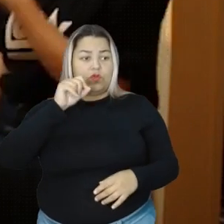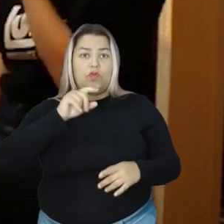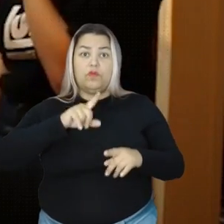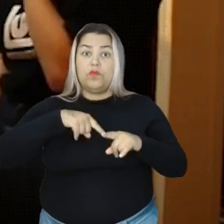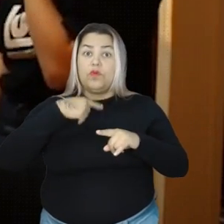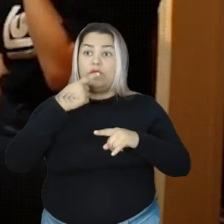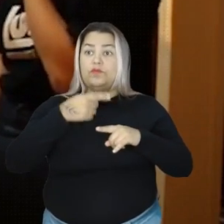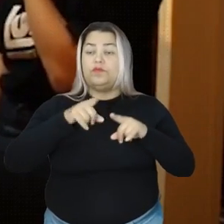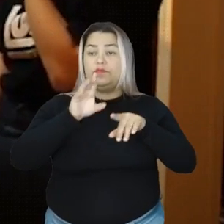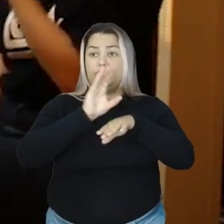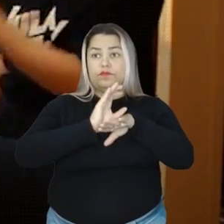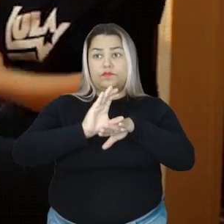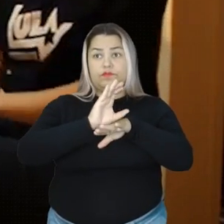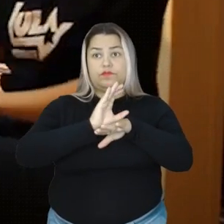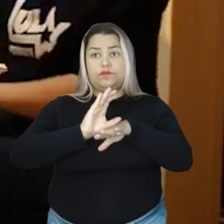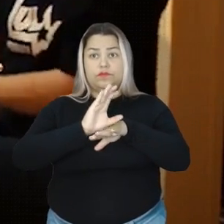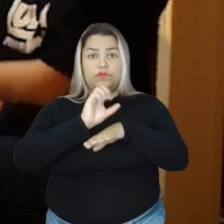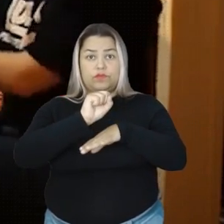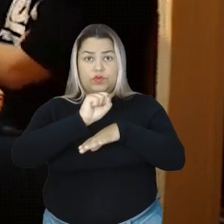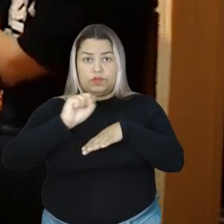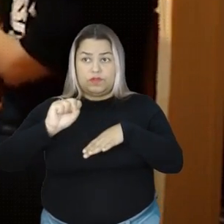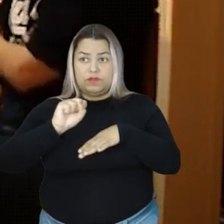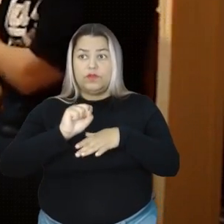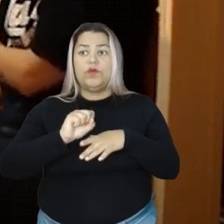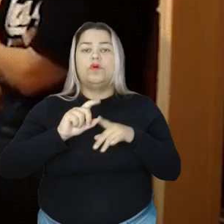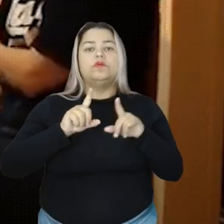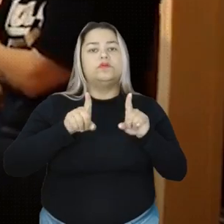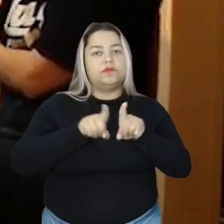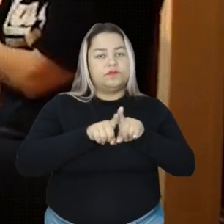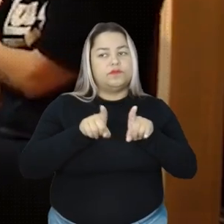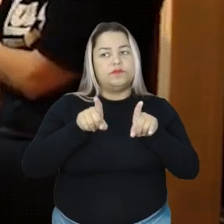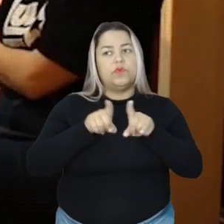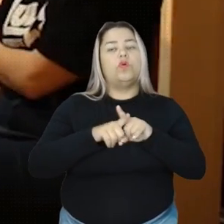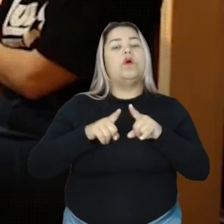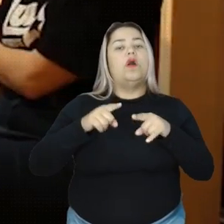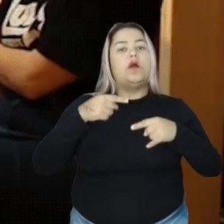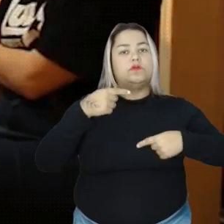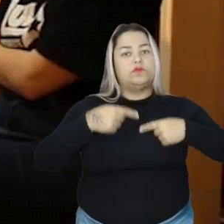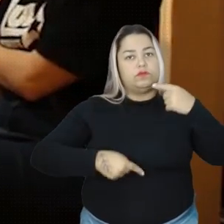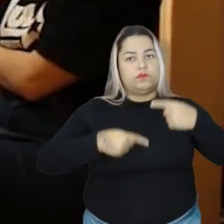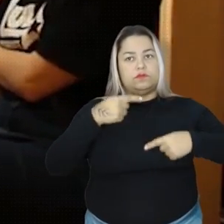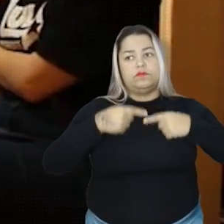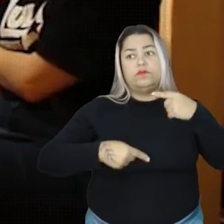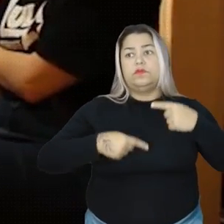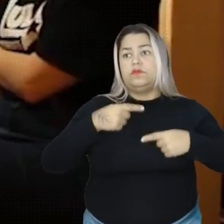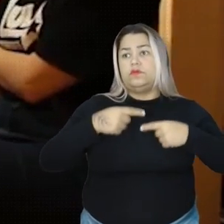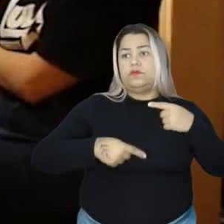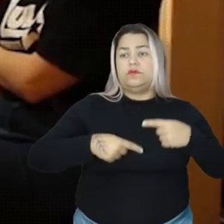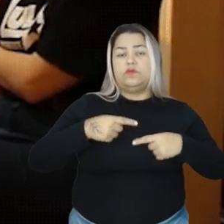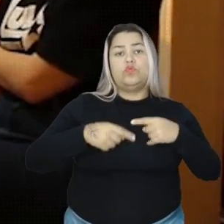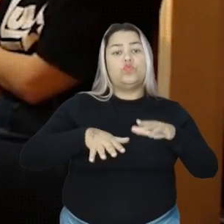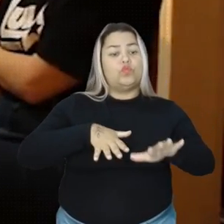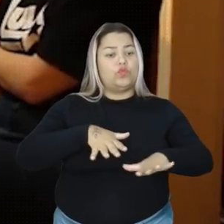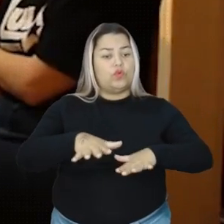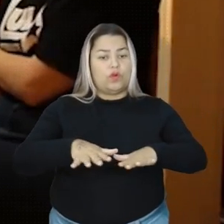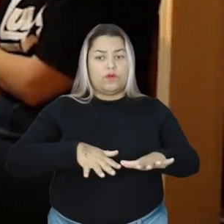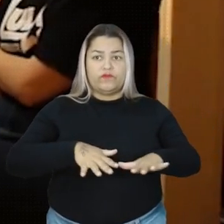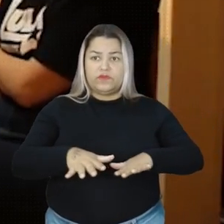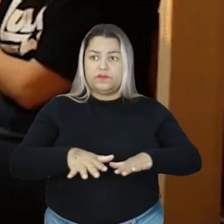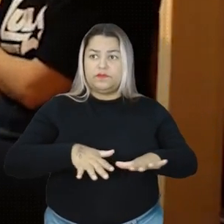pós-Constituição, promulgação da Constituição de 88. E vimos com essa discussão feita lá, com os movimentos